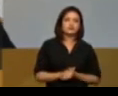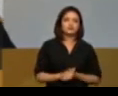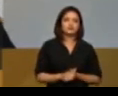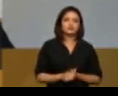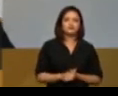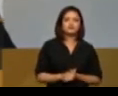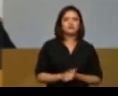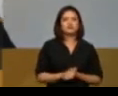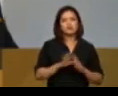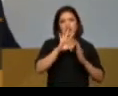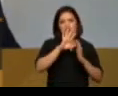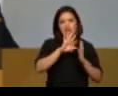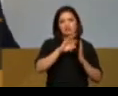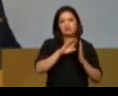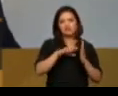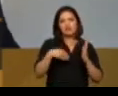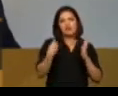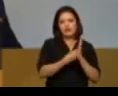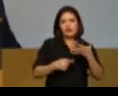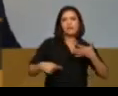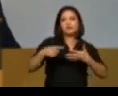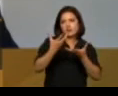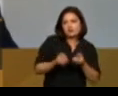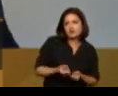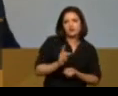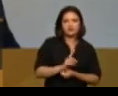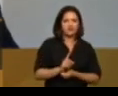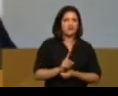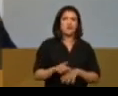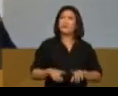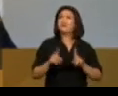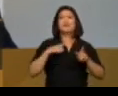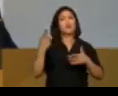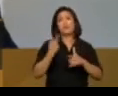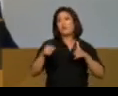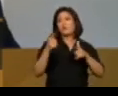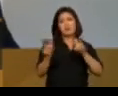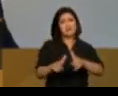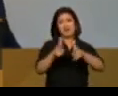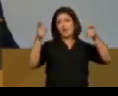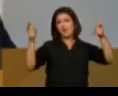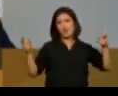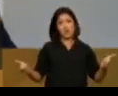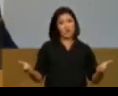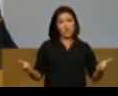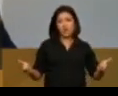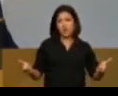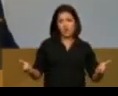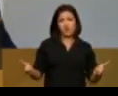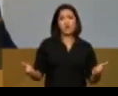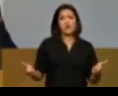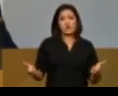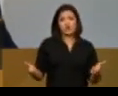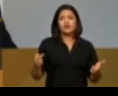da reclamação, porque nós estamos aqui diante de um magno problema, uma questão transcendente que